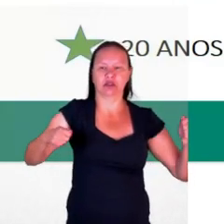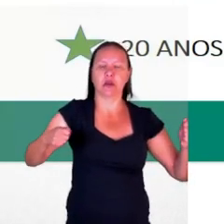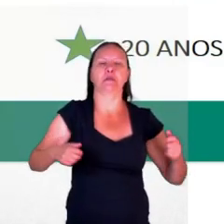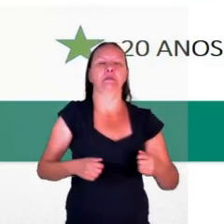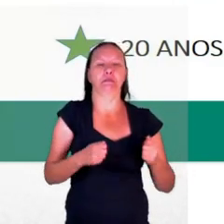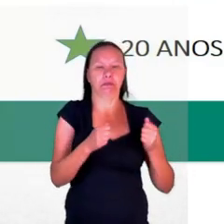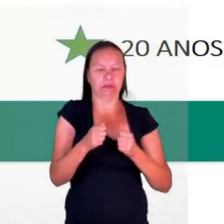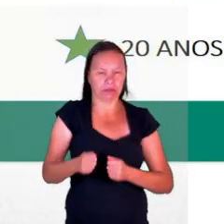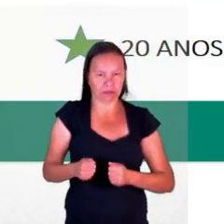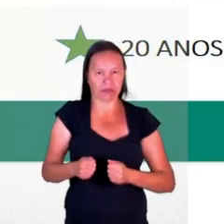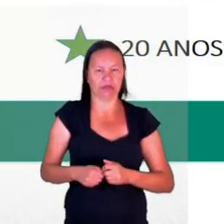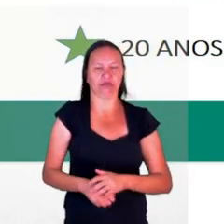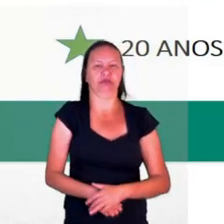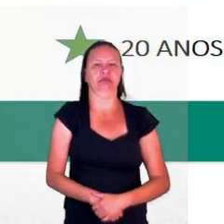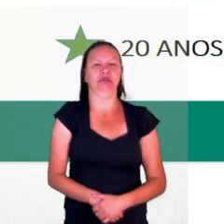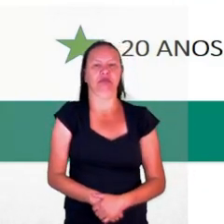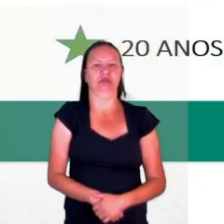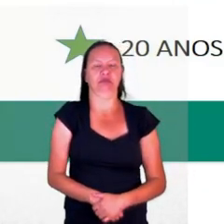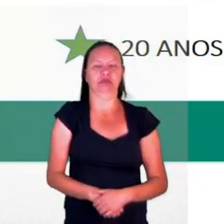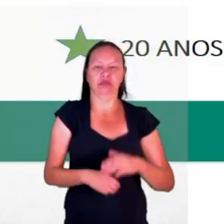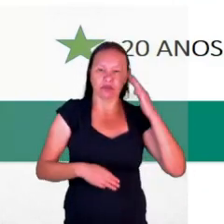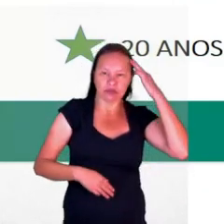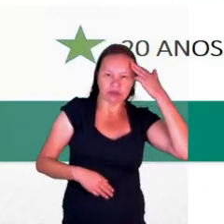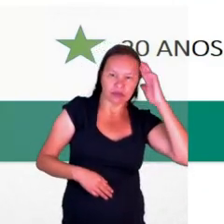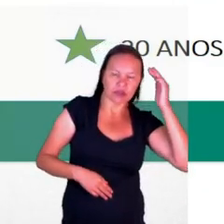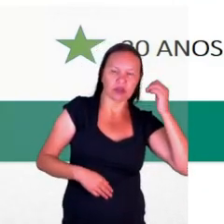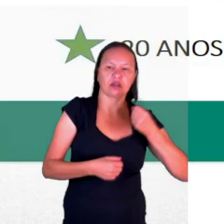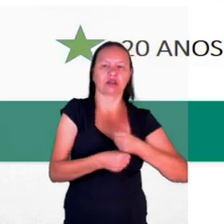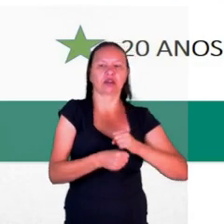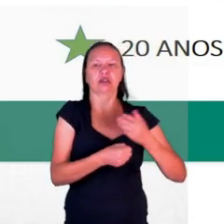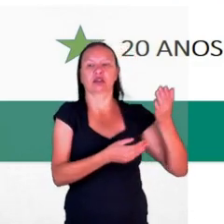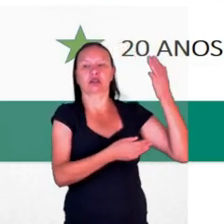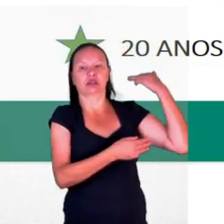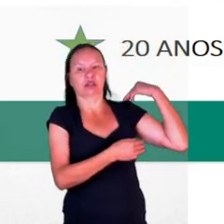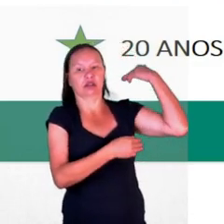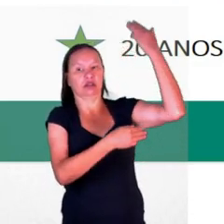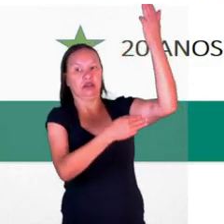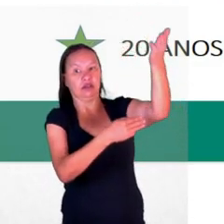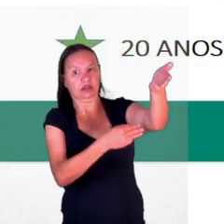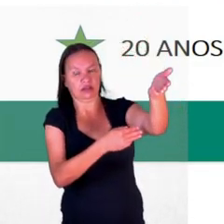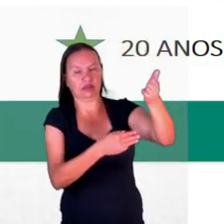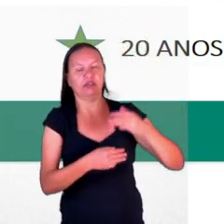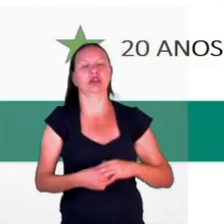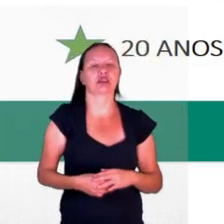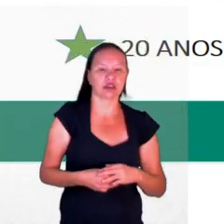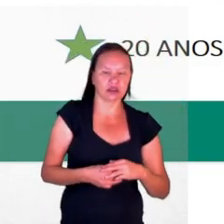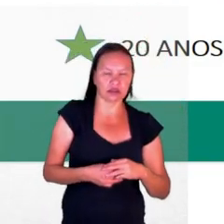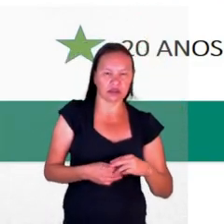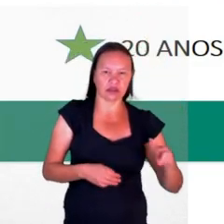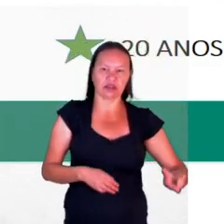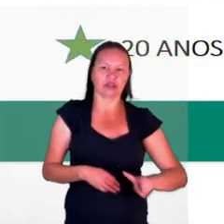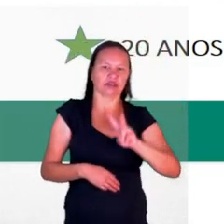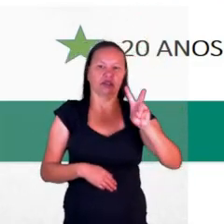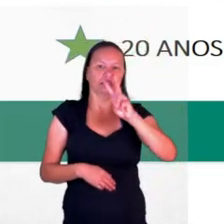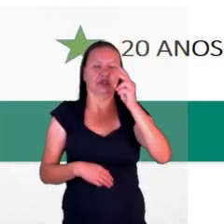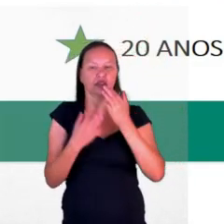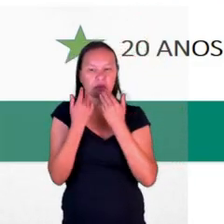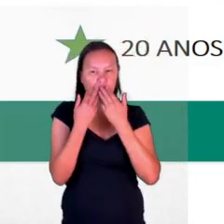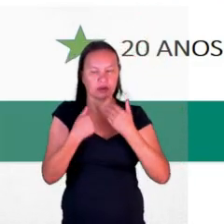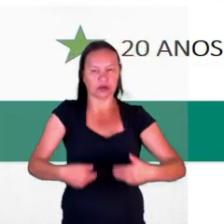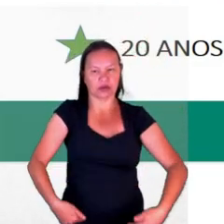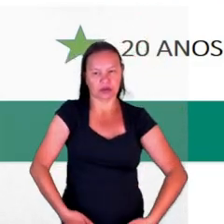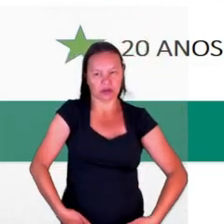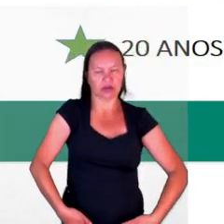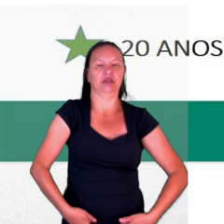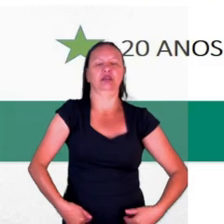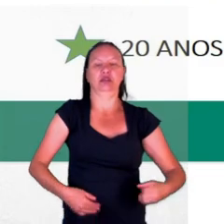eh judicial E aí Lembrar que no ano que vem a gente vai ter os 20 anos das diretrizes voluntárias do direito humano alimentação penso que é uma